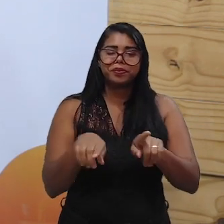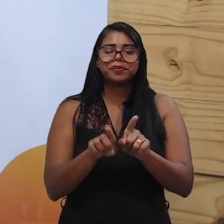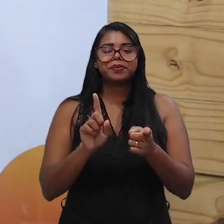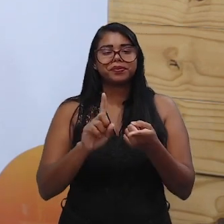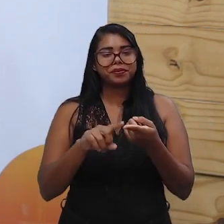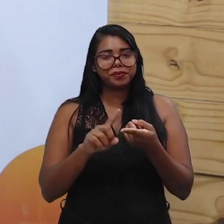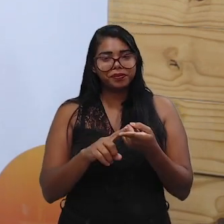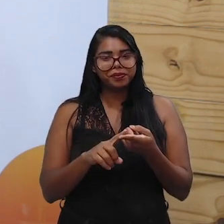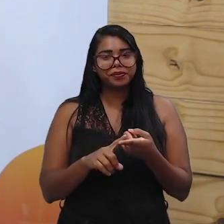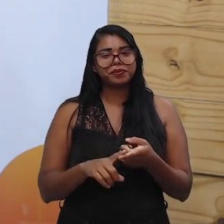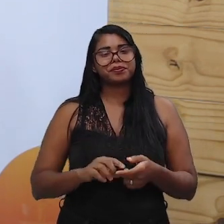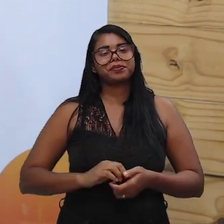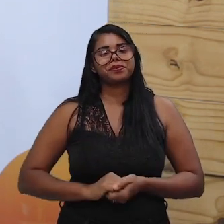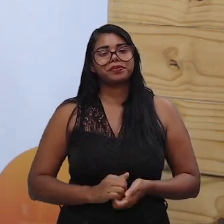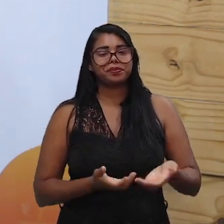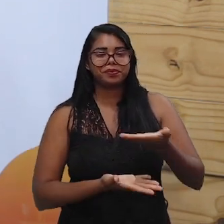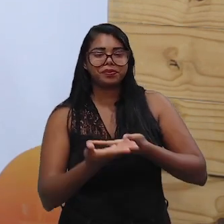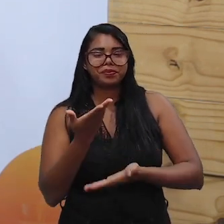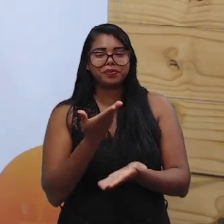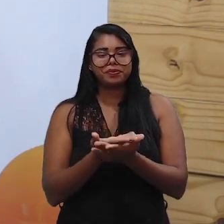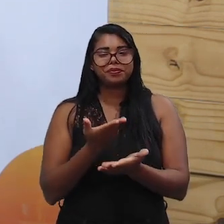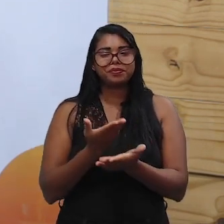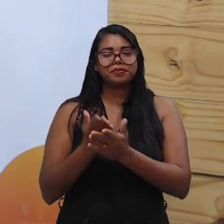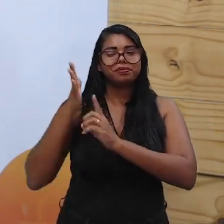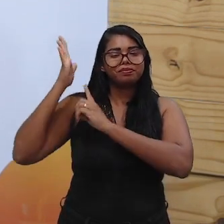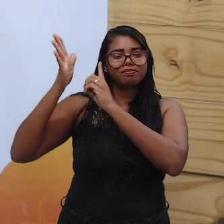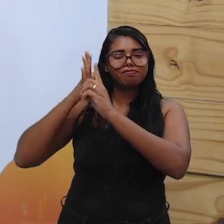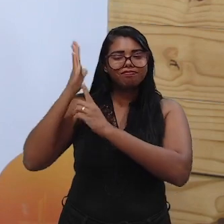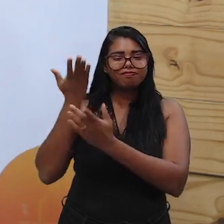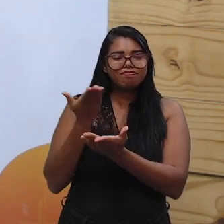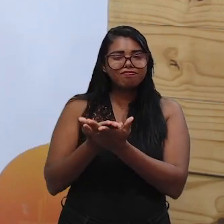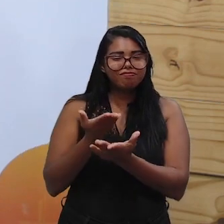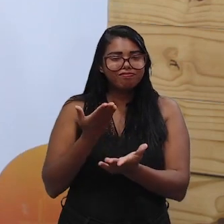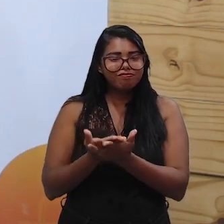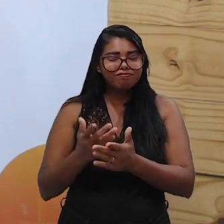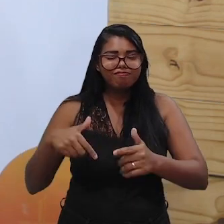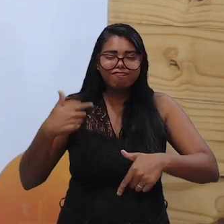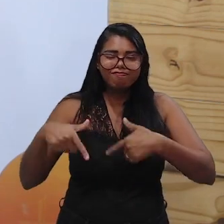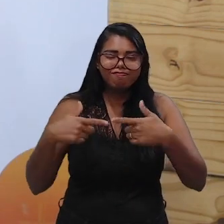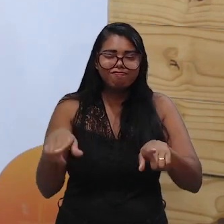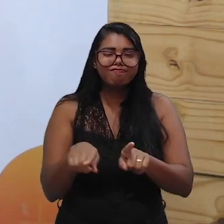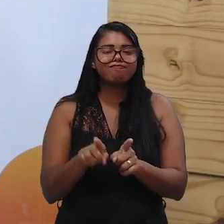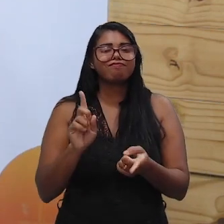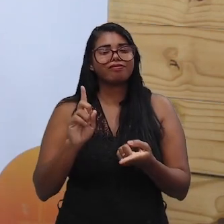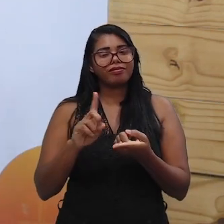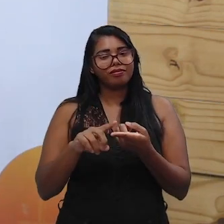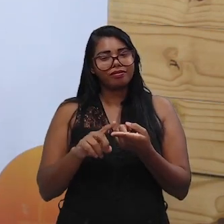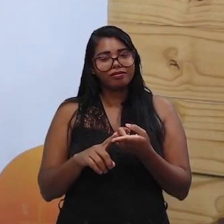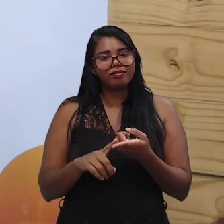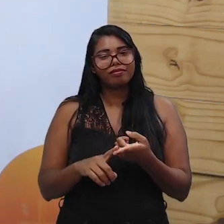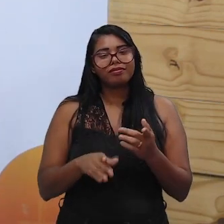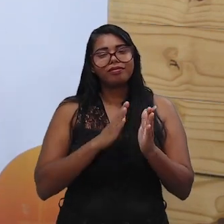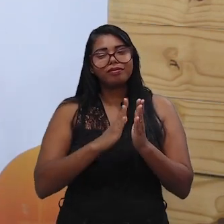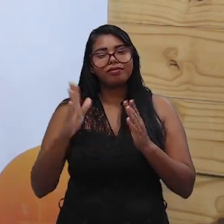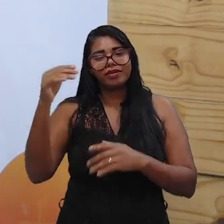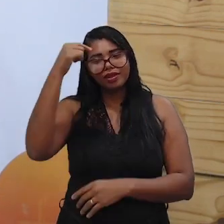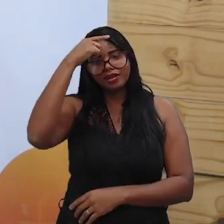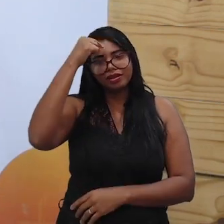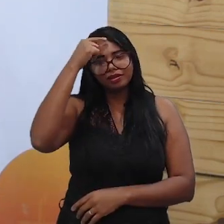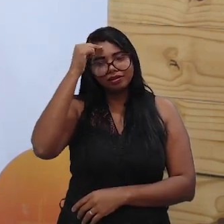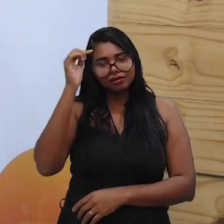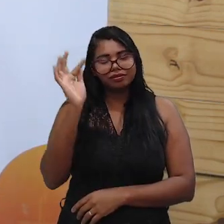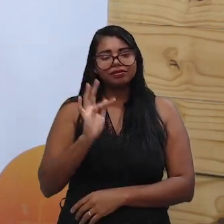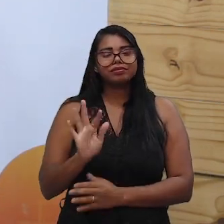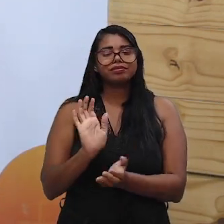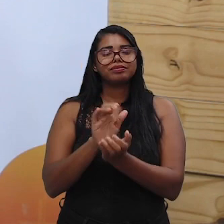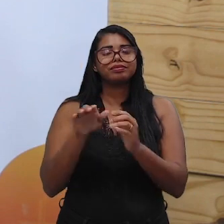principalmente a aula síncrona, porque eu vou trazer um especialista, ele trabalha com isso, o professor Tony Macedo, ele já trabalha lá na Universidade Federal de